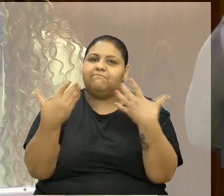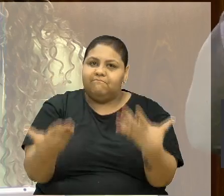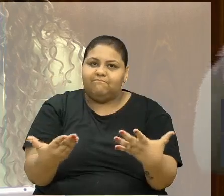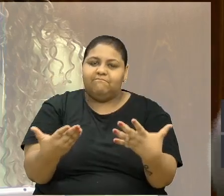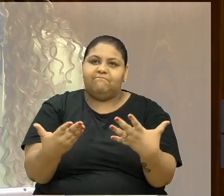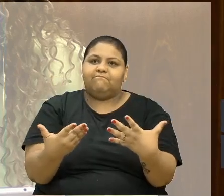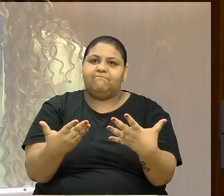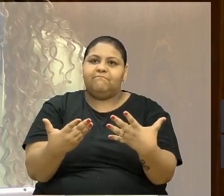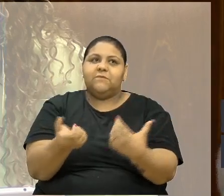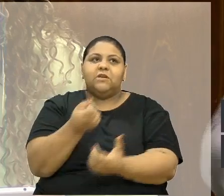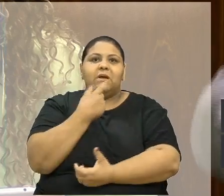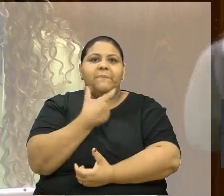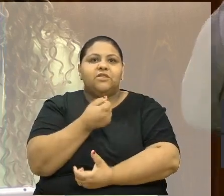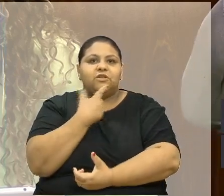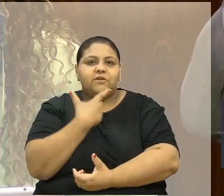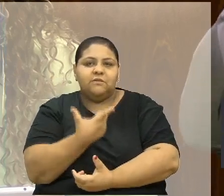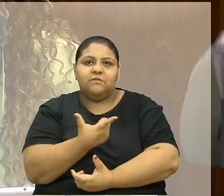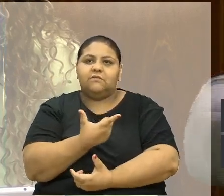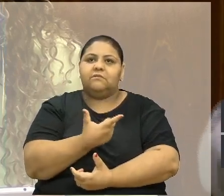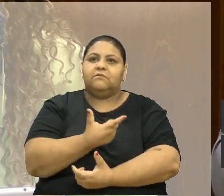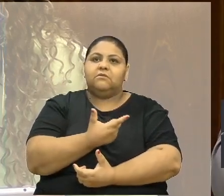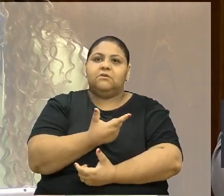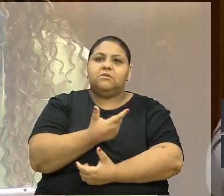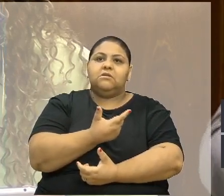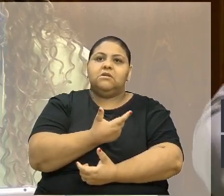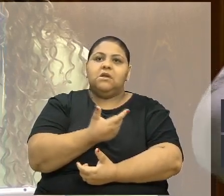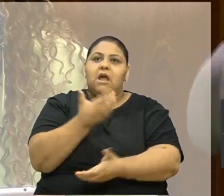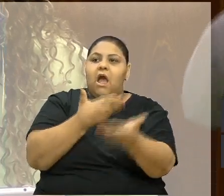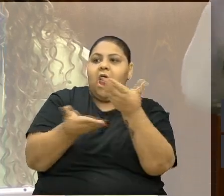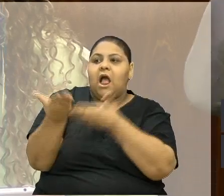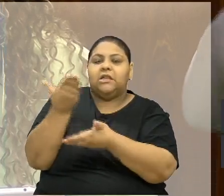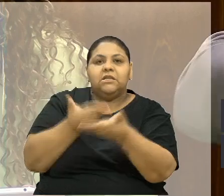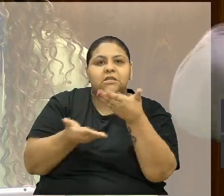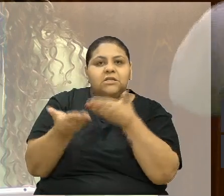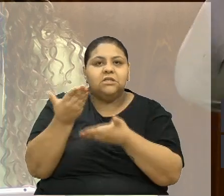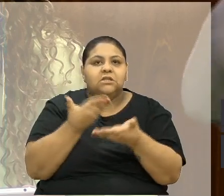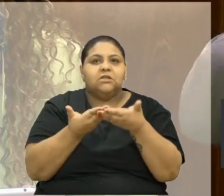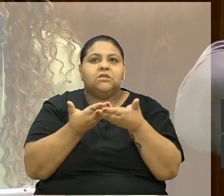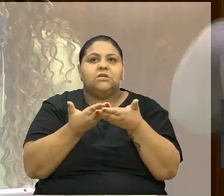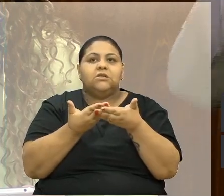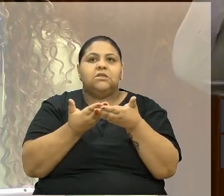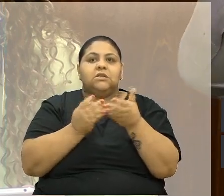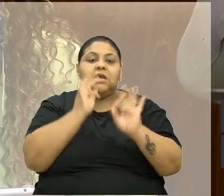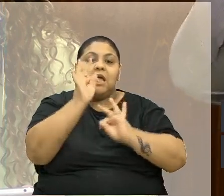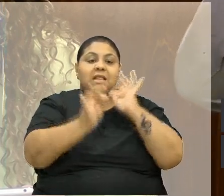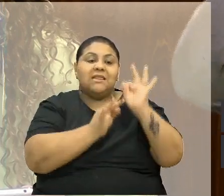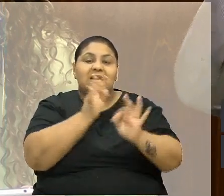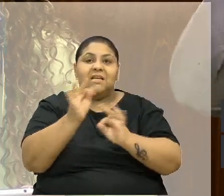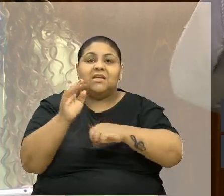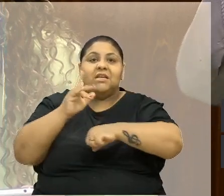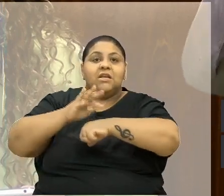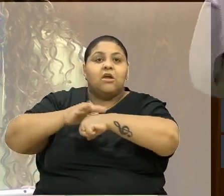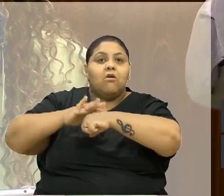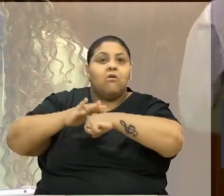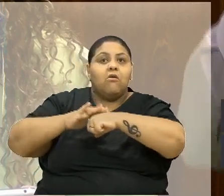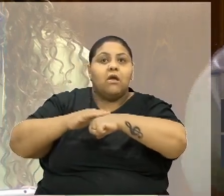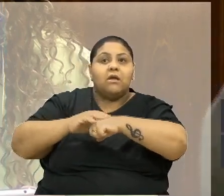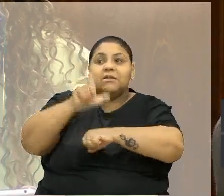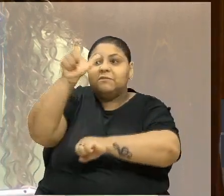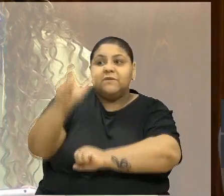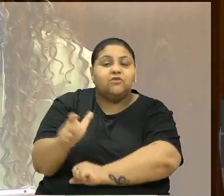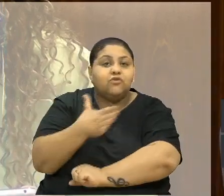se refere a medicamento, no que se refere a consulta, no que se refere a tratamento de doenças que estão levando a vida